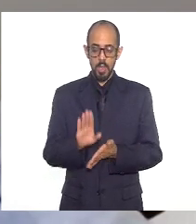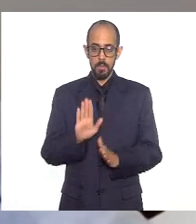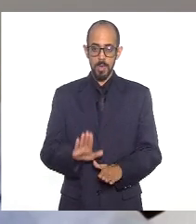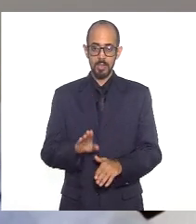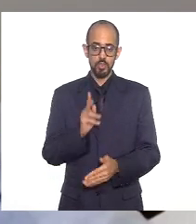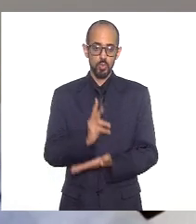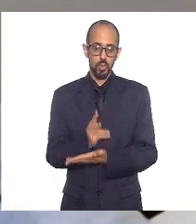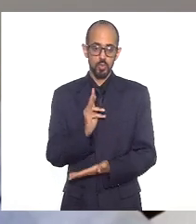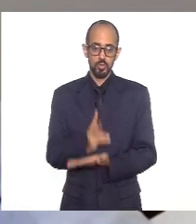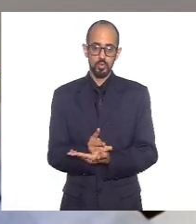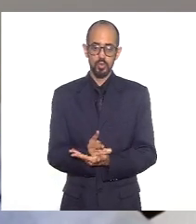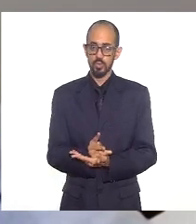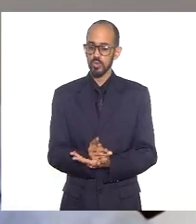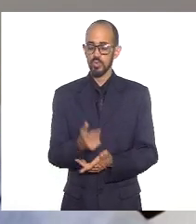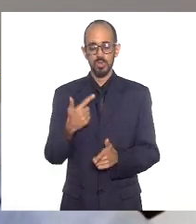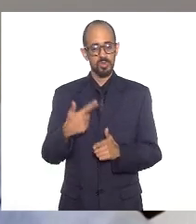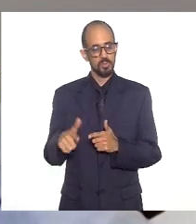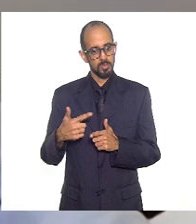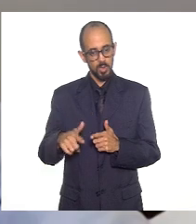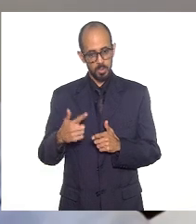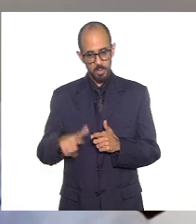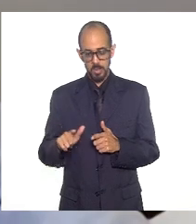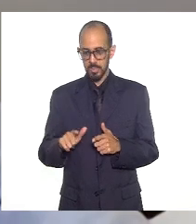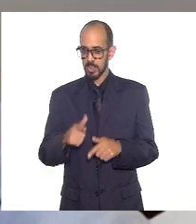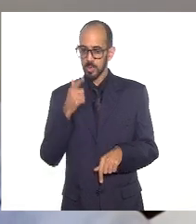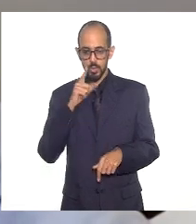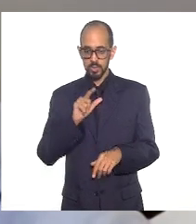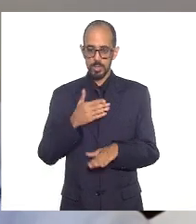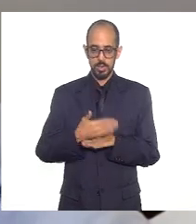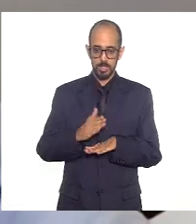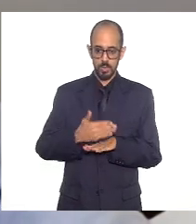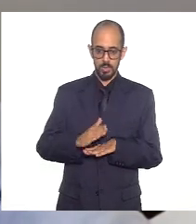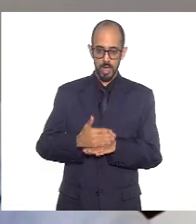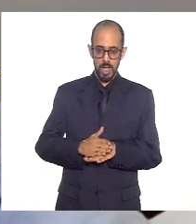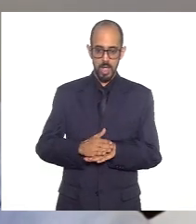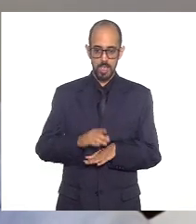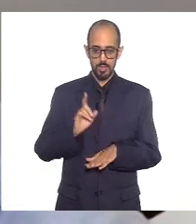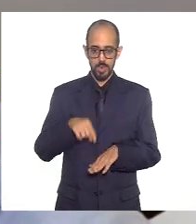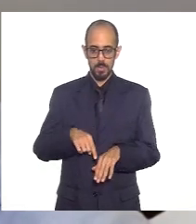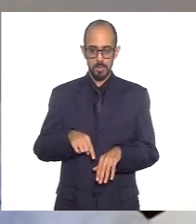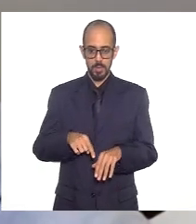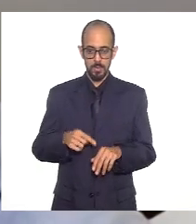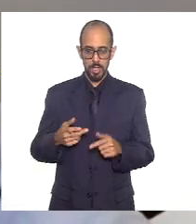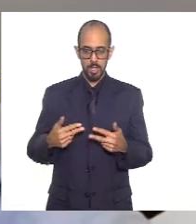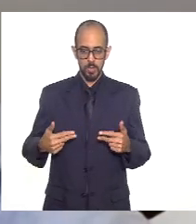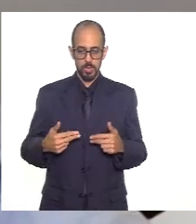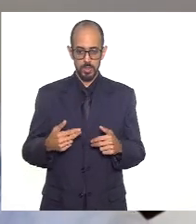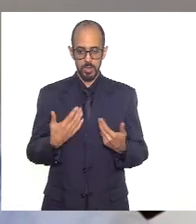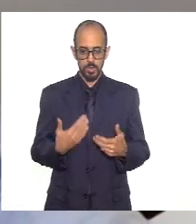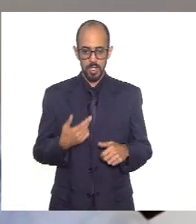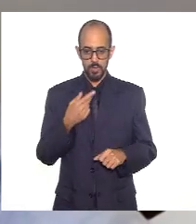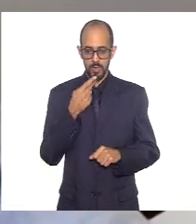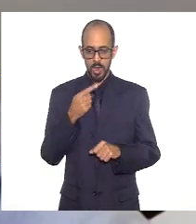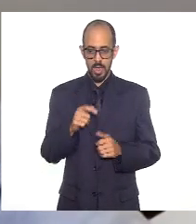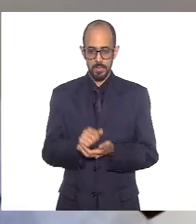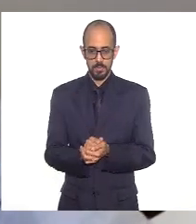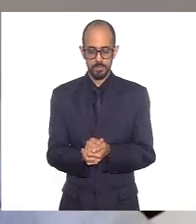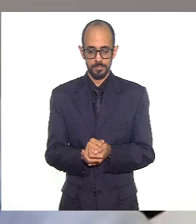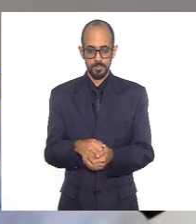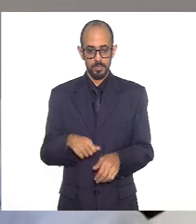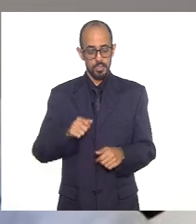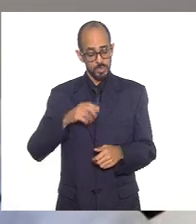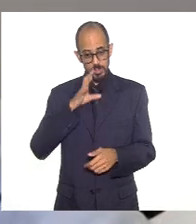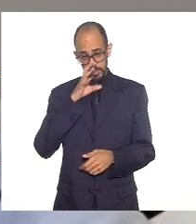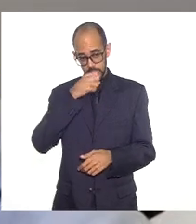ainda assim, isso não pega. E é o primeiro tópico que eu quero destacar, e a gente sempre insiste na LDO, que é